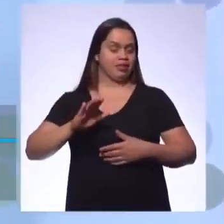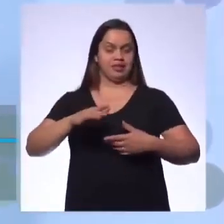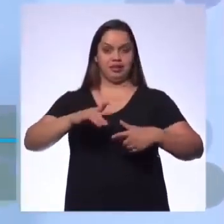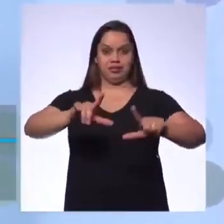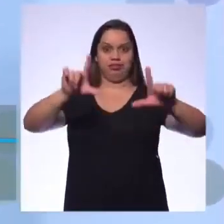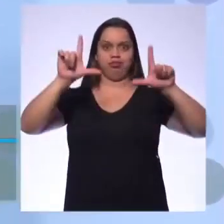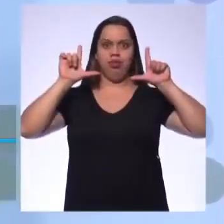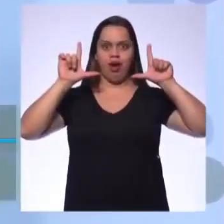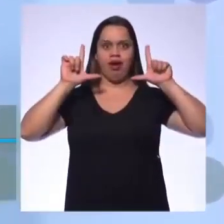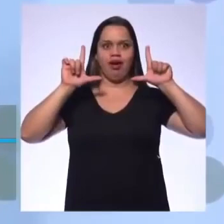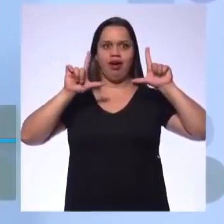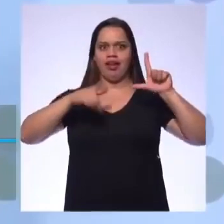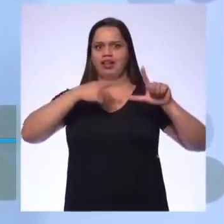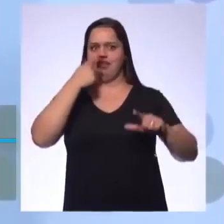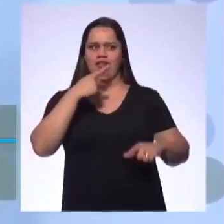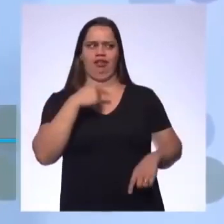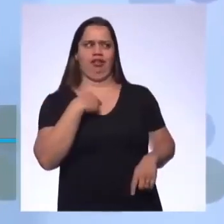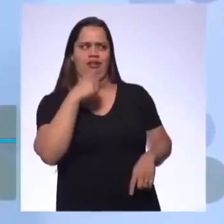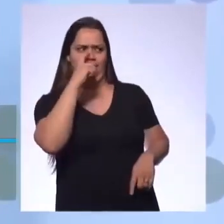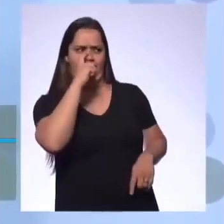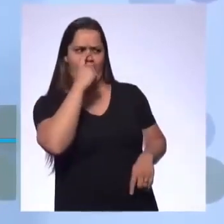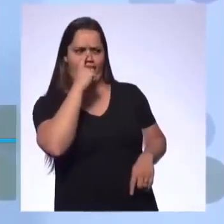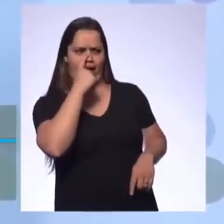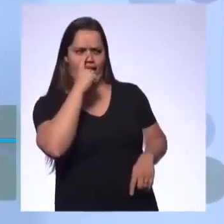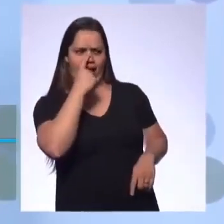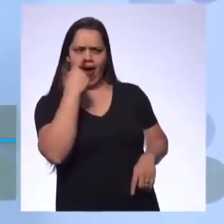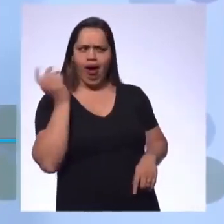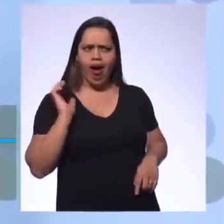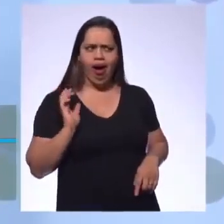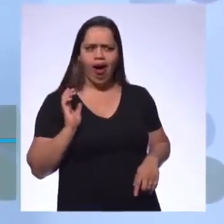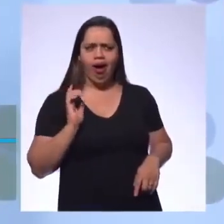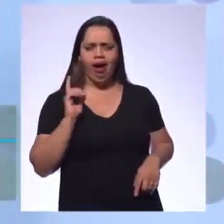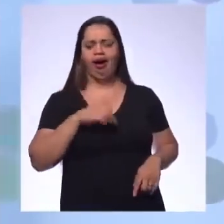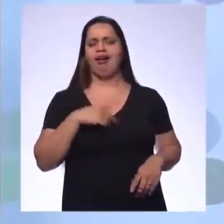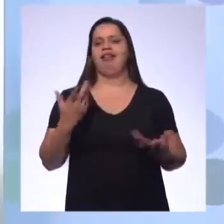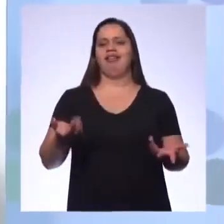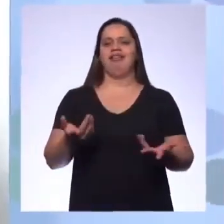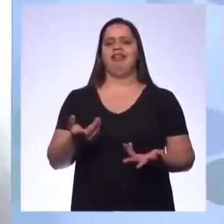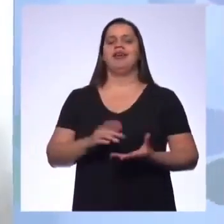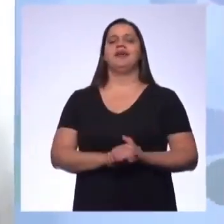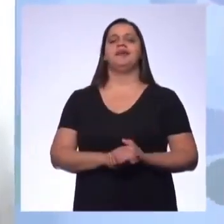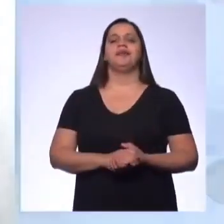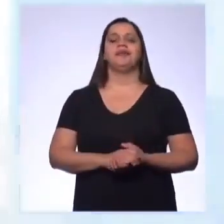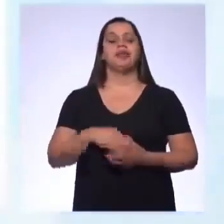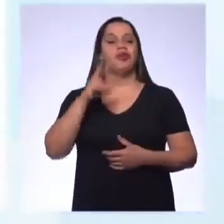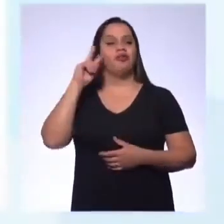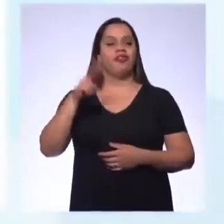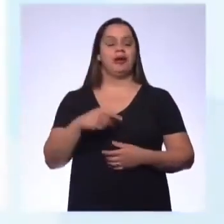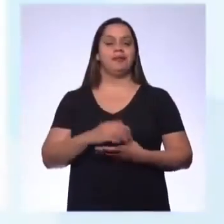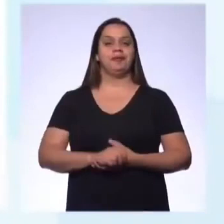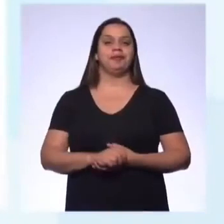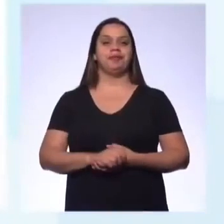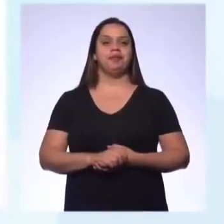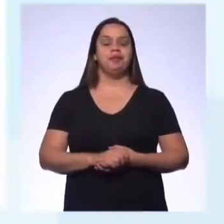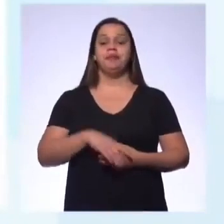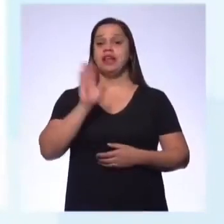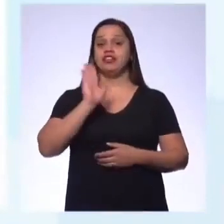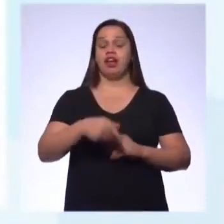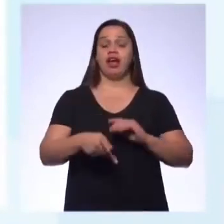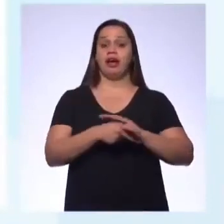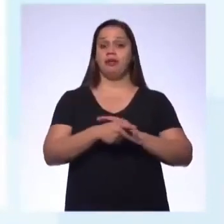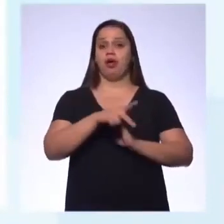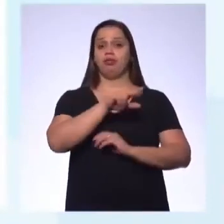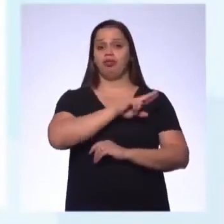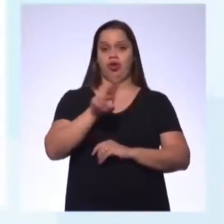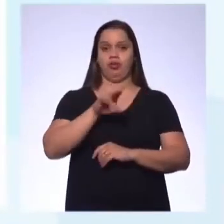alunos eles ficam assim, isso é bruxaria, professor. Isso é bruxaria, hein? Olha, o que você acha desse negócio? Ó? Dá uma olhadinha nessa figura que já é uma ilusão de